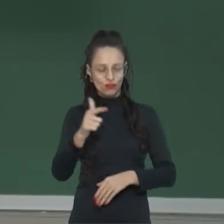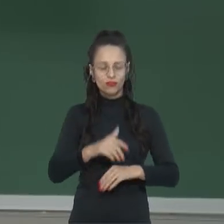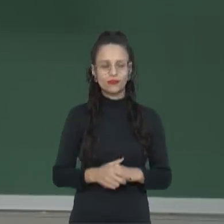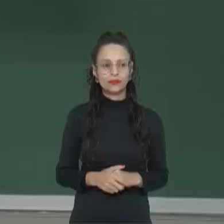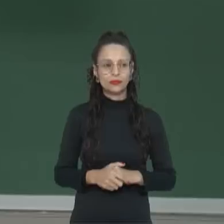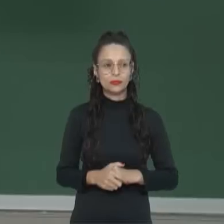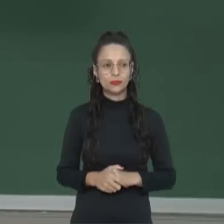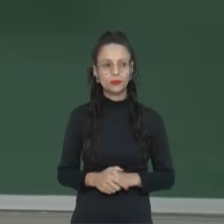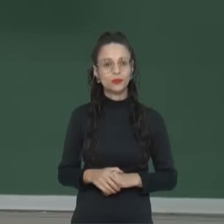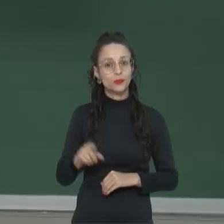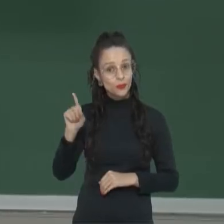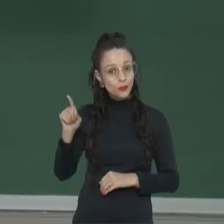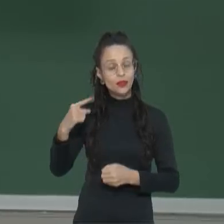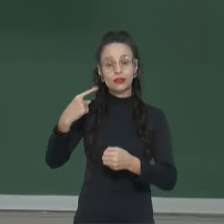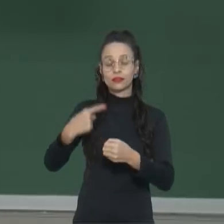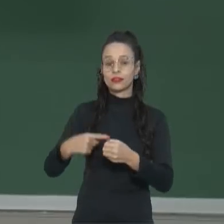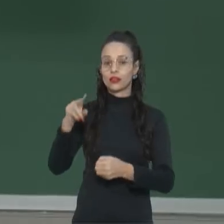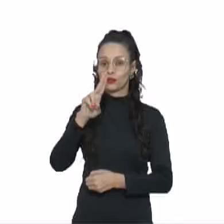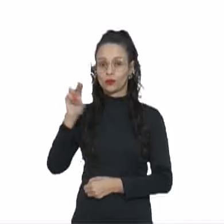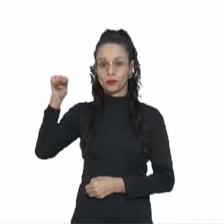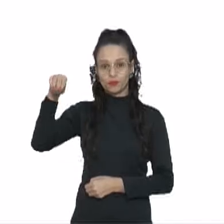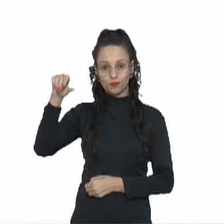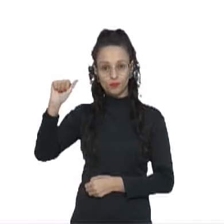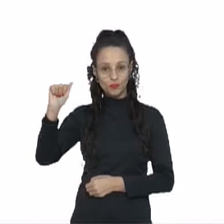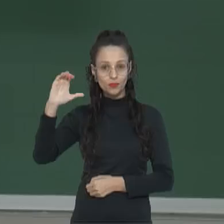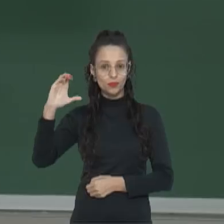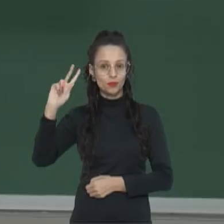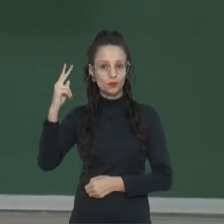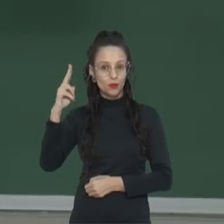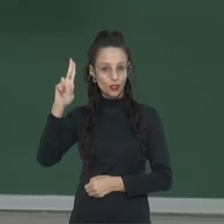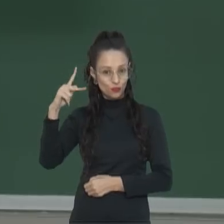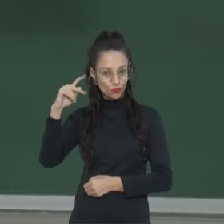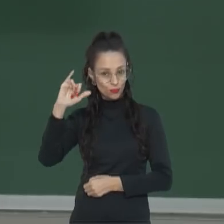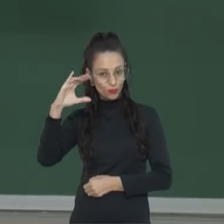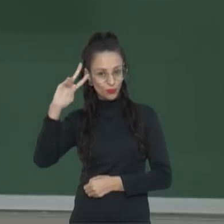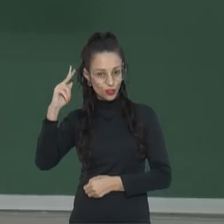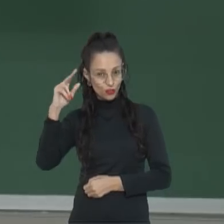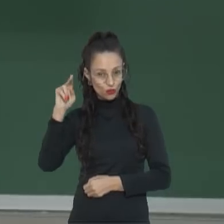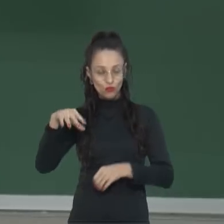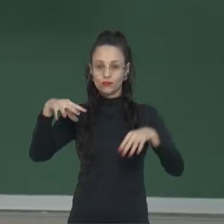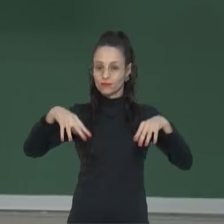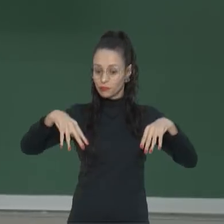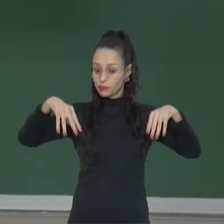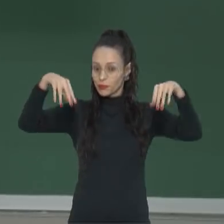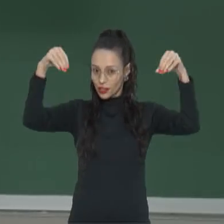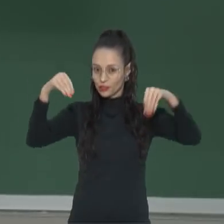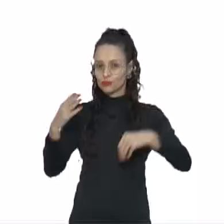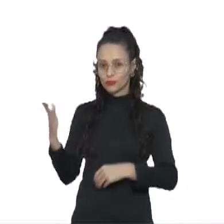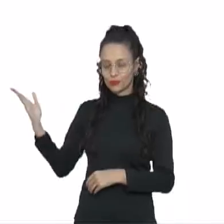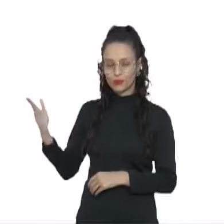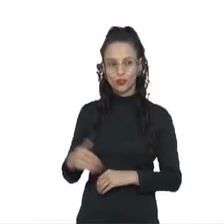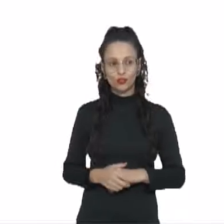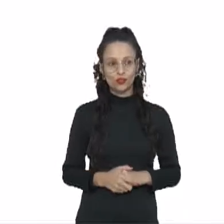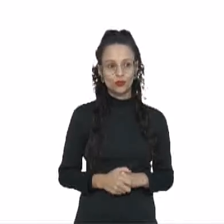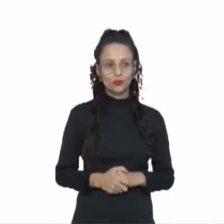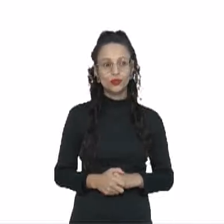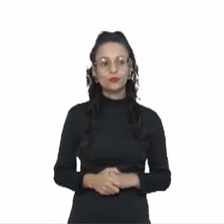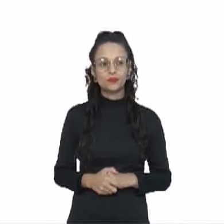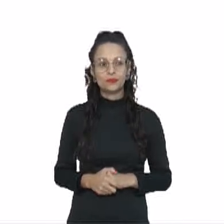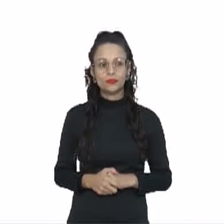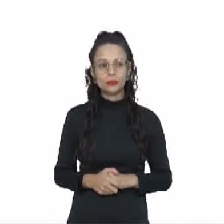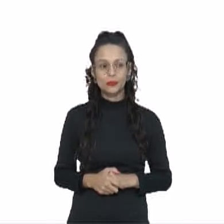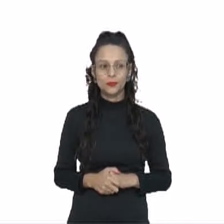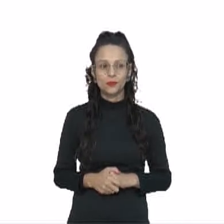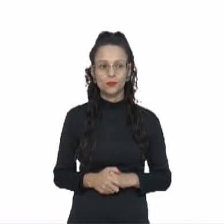É Machu Picchu. Oh, louco! Quem acertou aí? Levanta a mão. Aê, parabéns! Velha montanha em